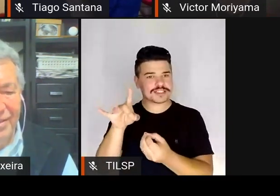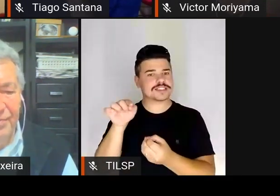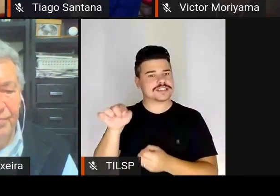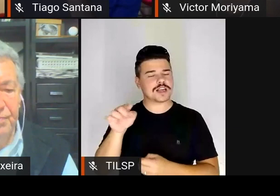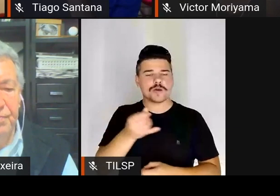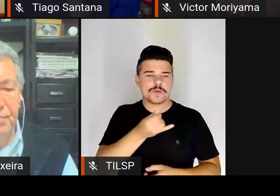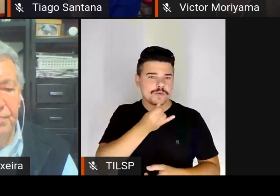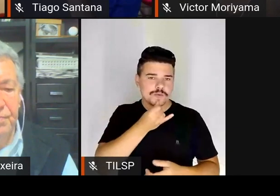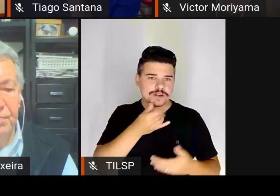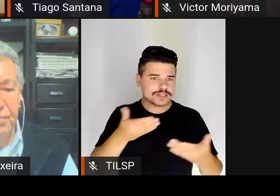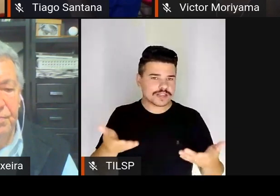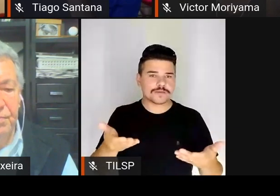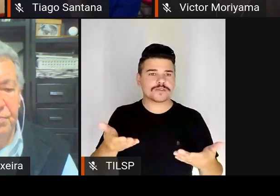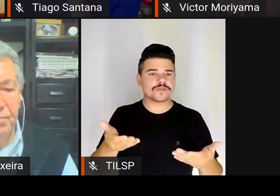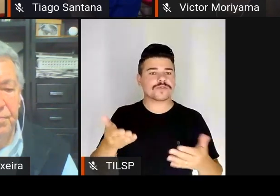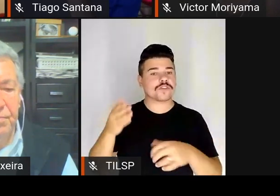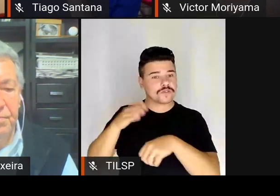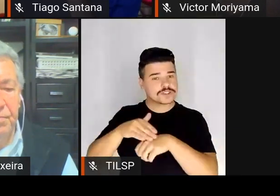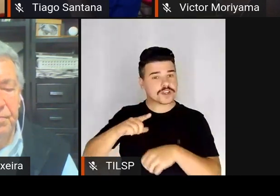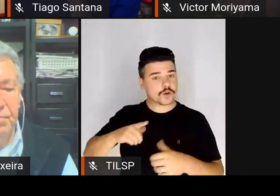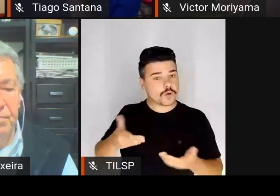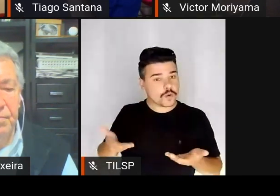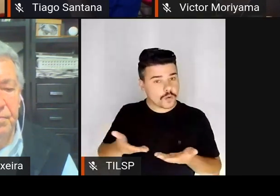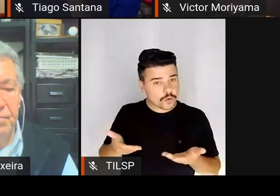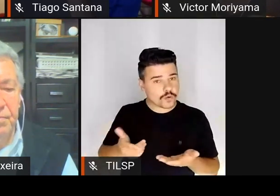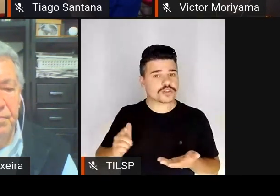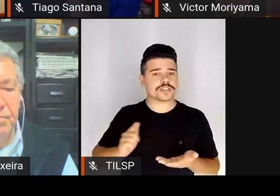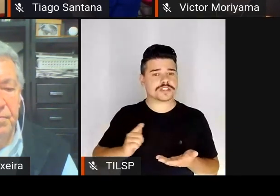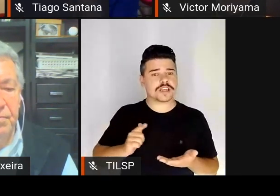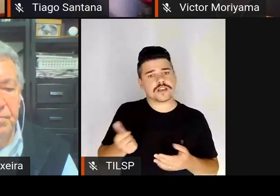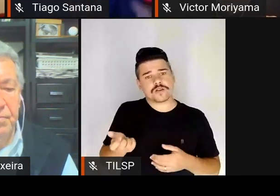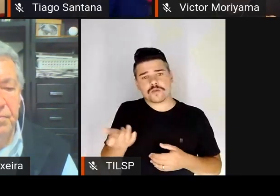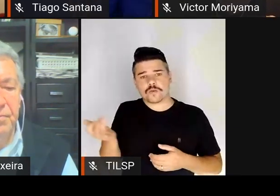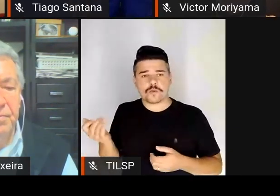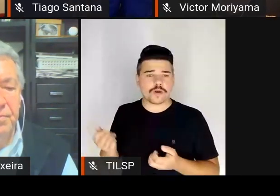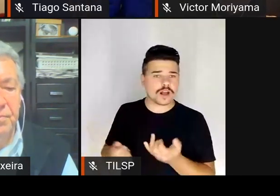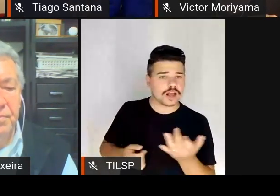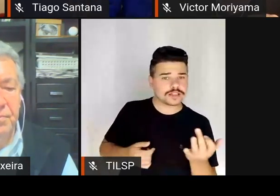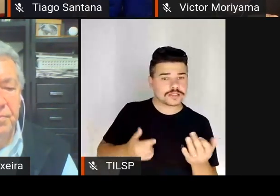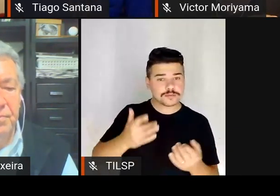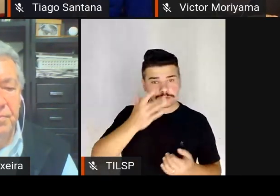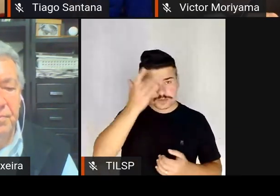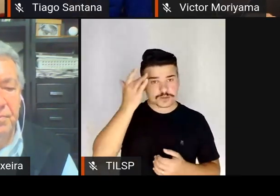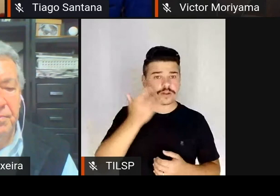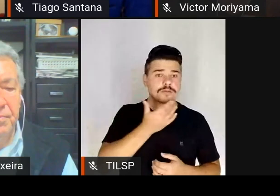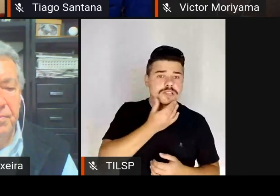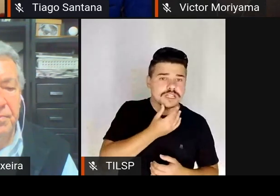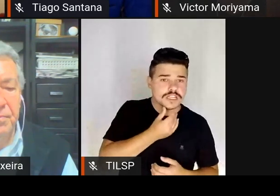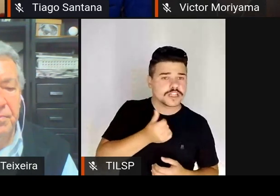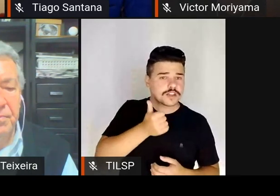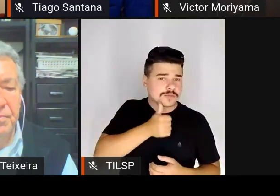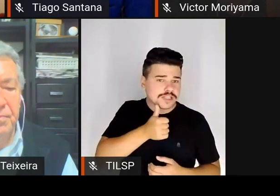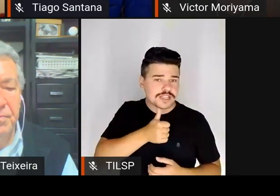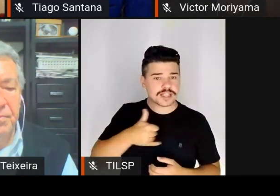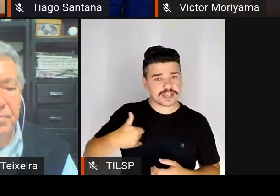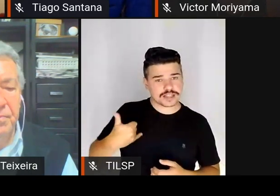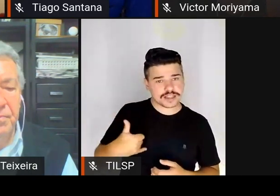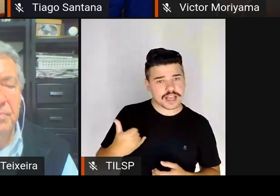exemplo, você tem hoje uma quantidade de meninos de 10, 11